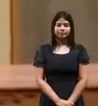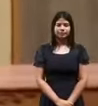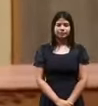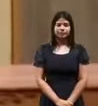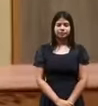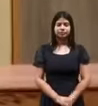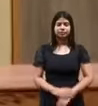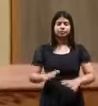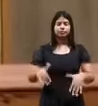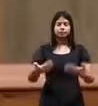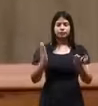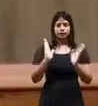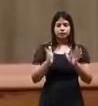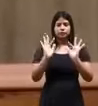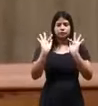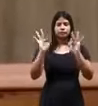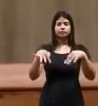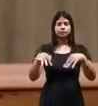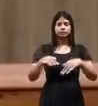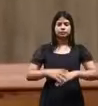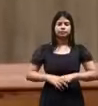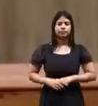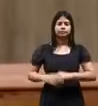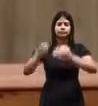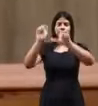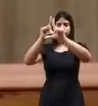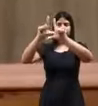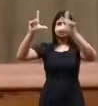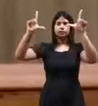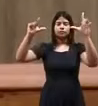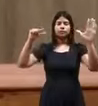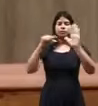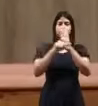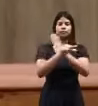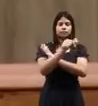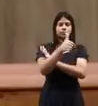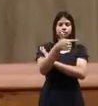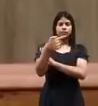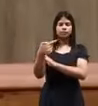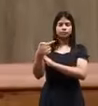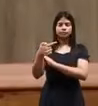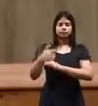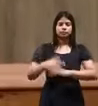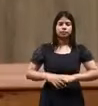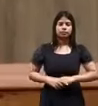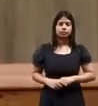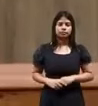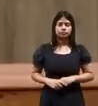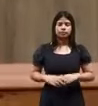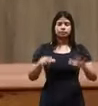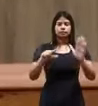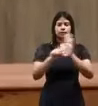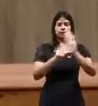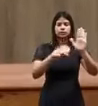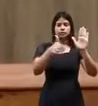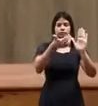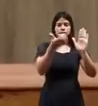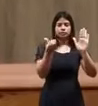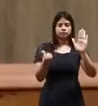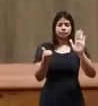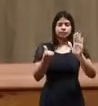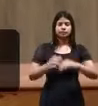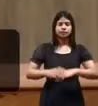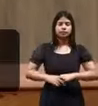Aí vamos lá para finalizar. Coloca lá o verso 17 agora. O verso 17. É o 16, né? É o 16. Olha